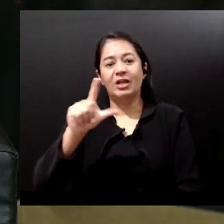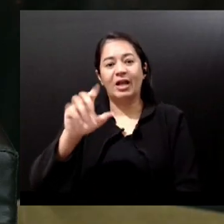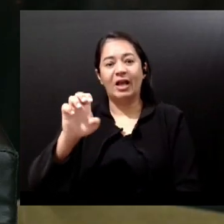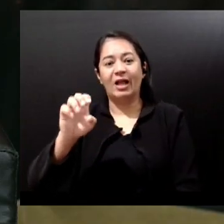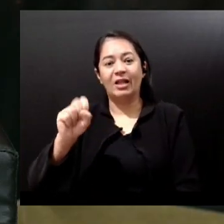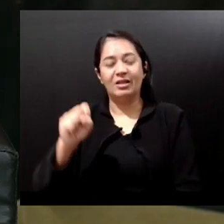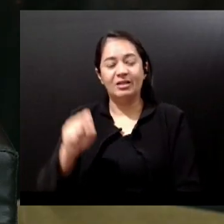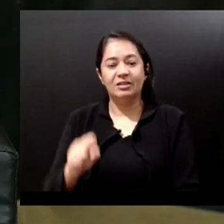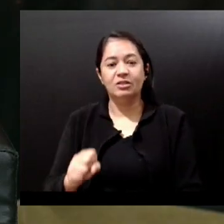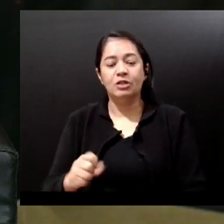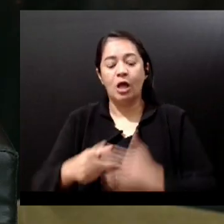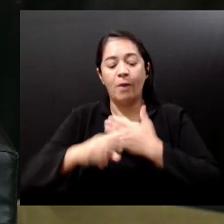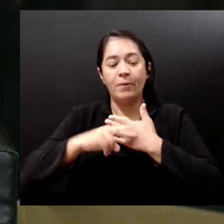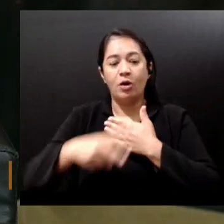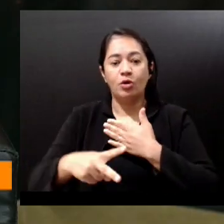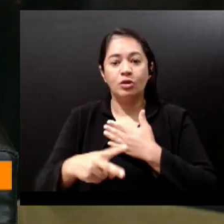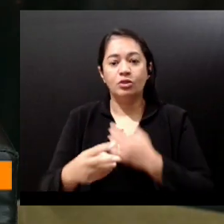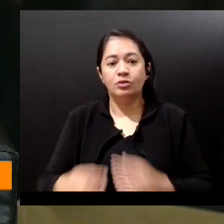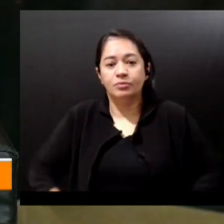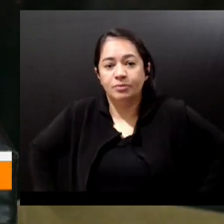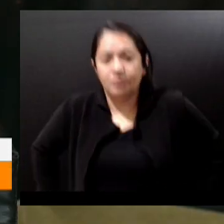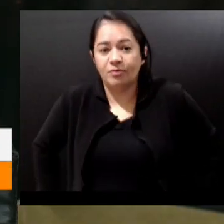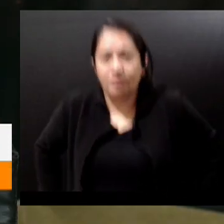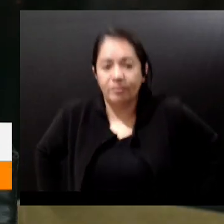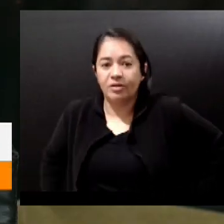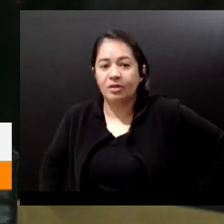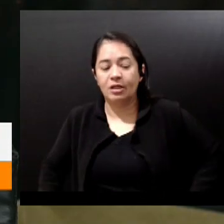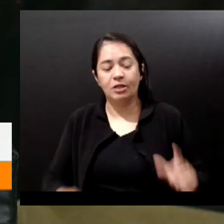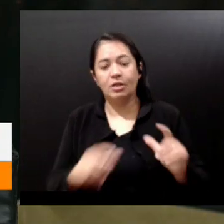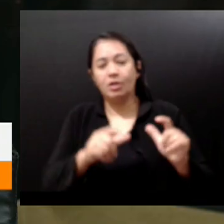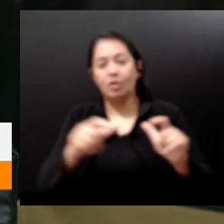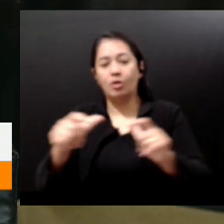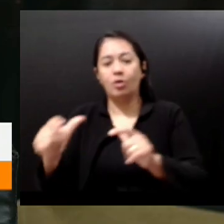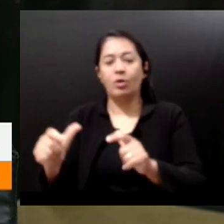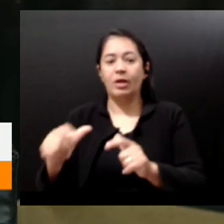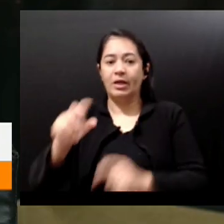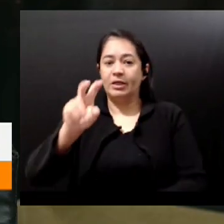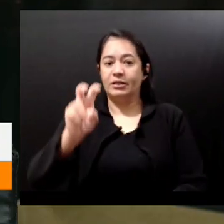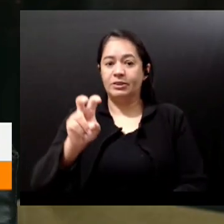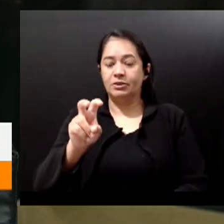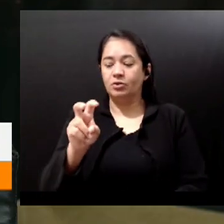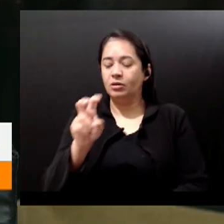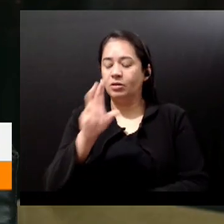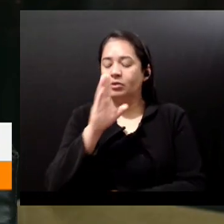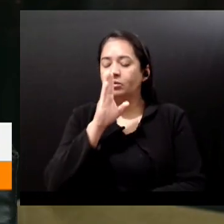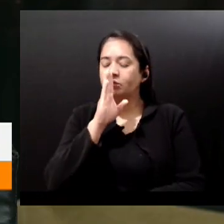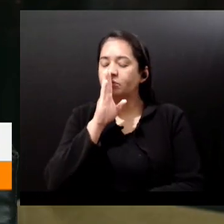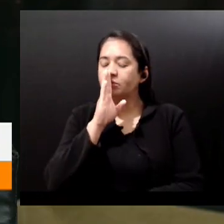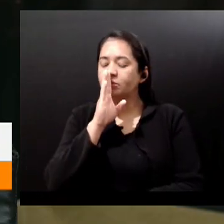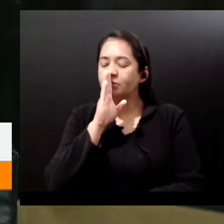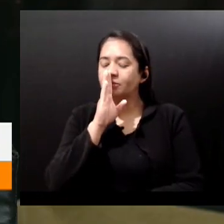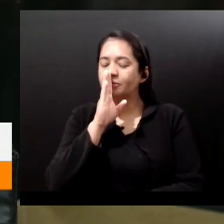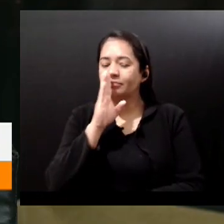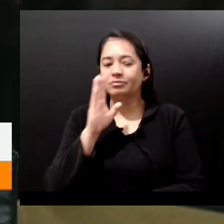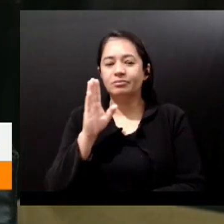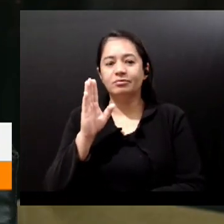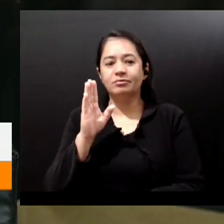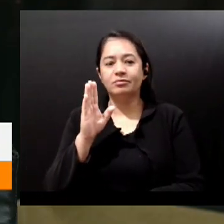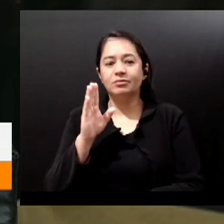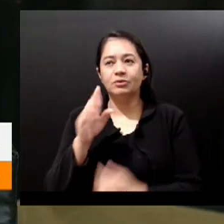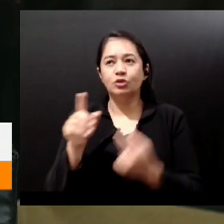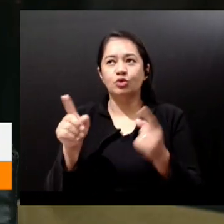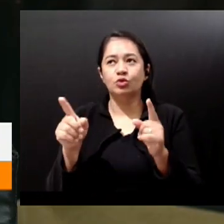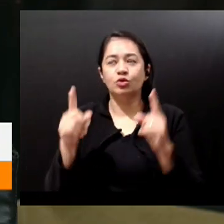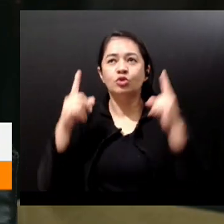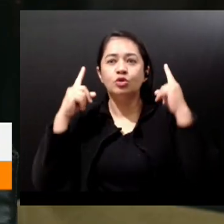de 5 diferentes ambientes, tá? Um ambiente totalmente silencioso, né? Com sons simulando sons